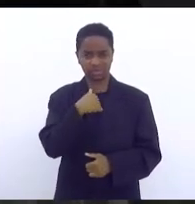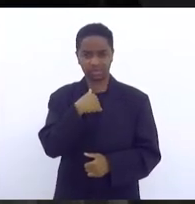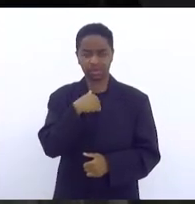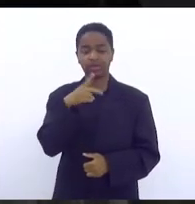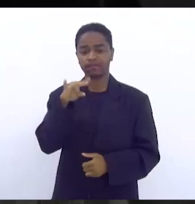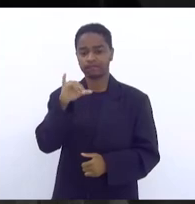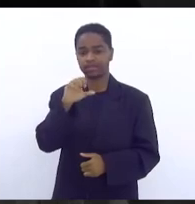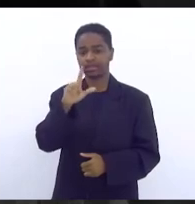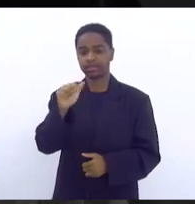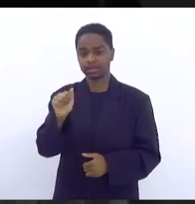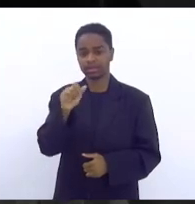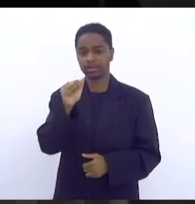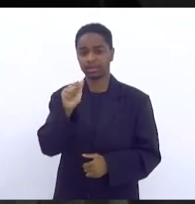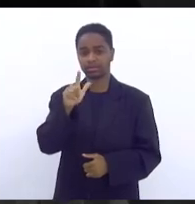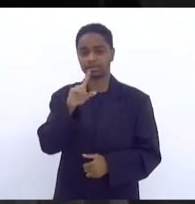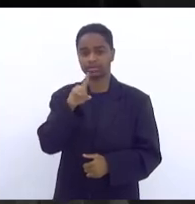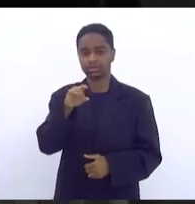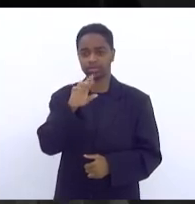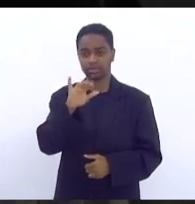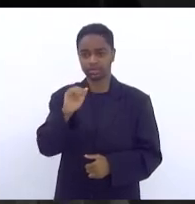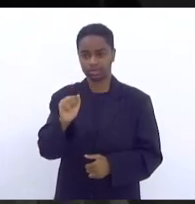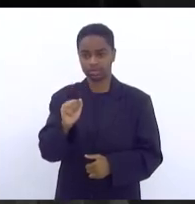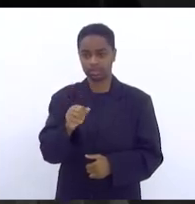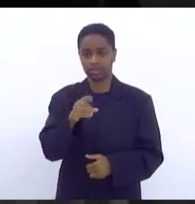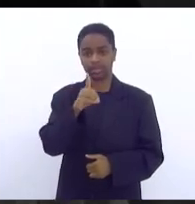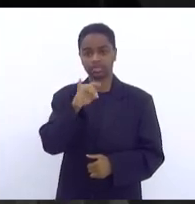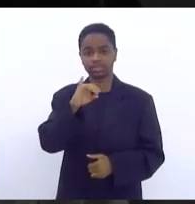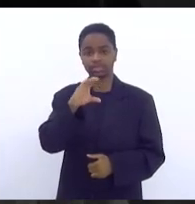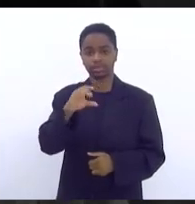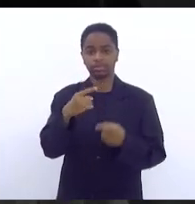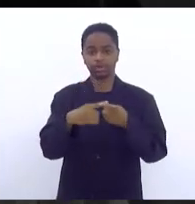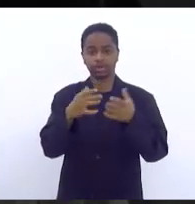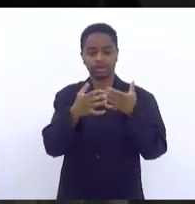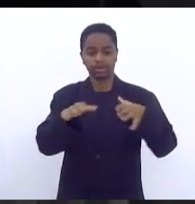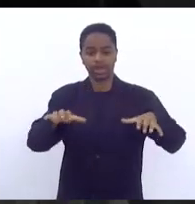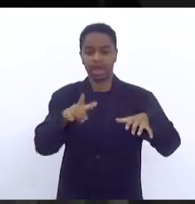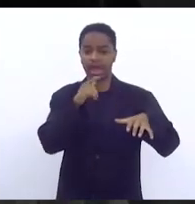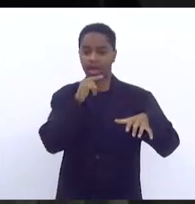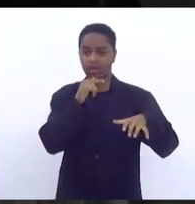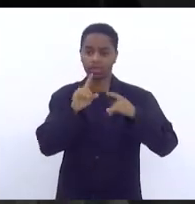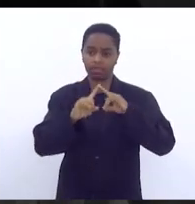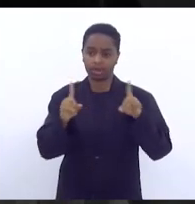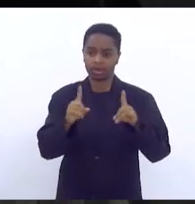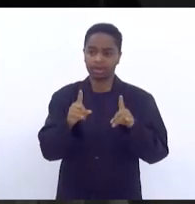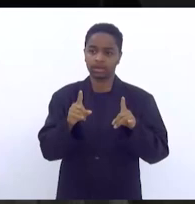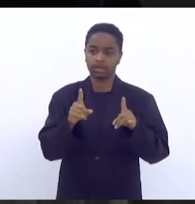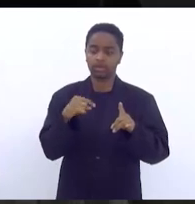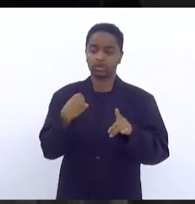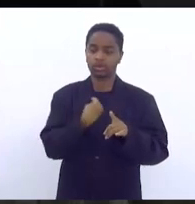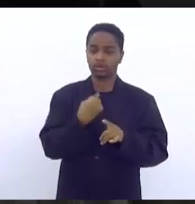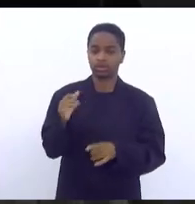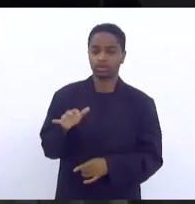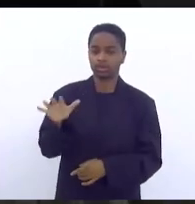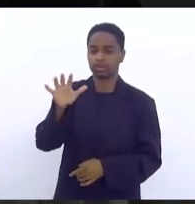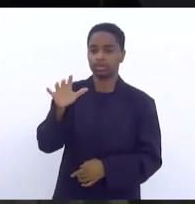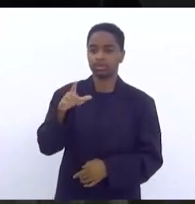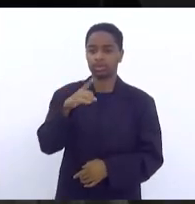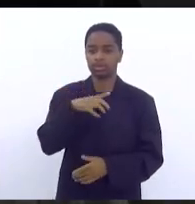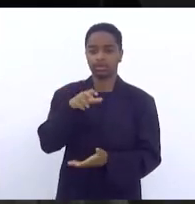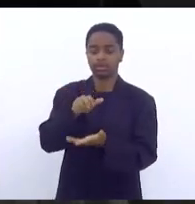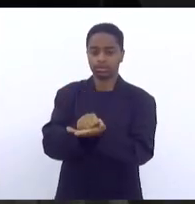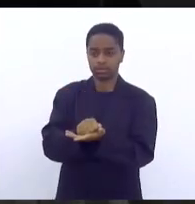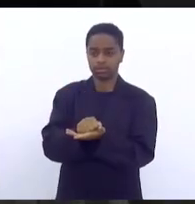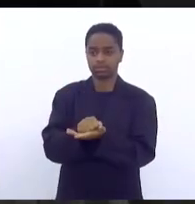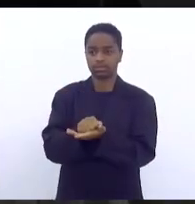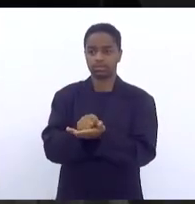Vila Auzira do que de Caxias ah Dick porque é uma divisão de água somente mas nossa comunidade ela tem registro